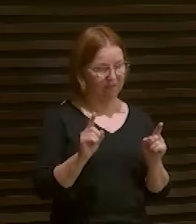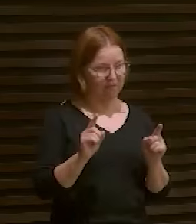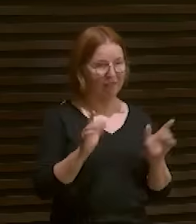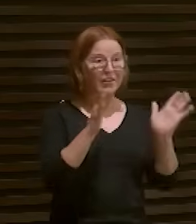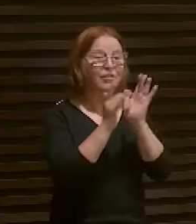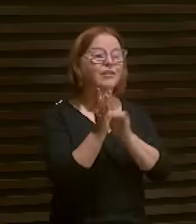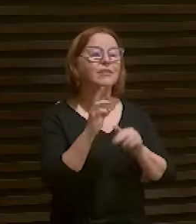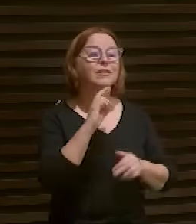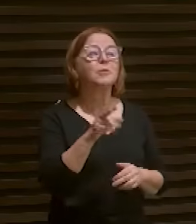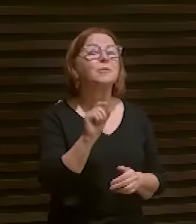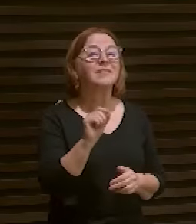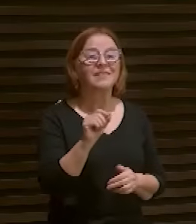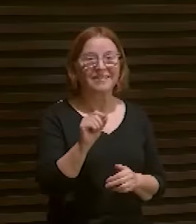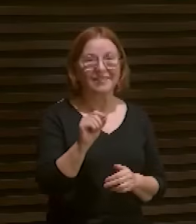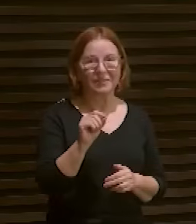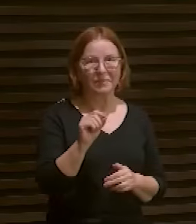responde para Pedro?